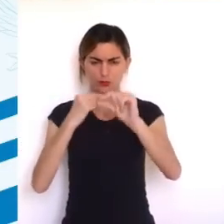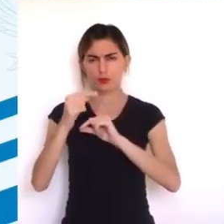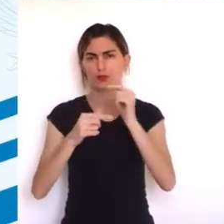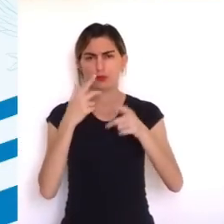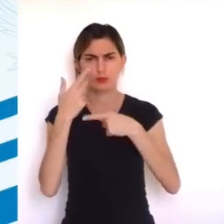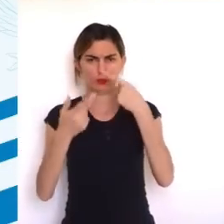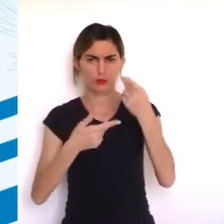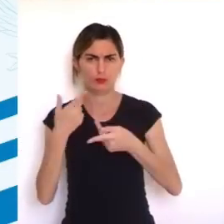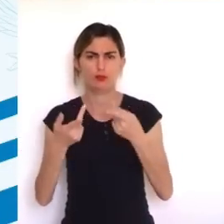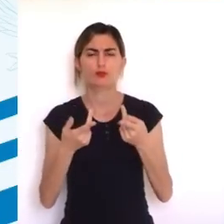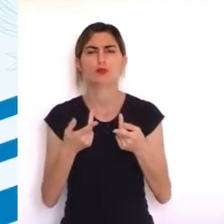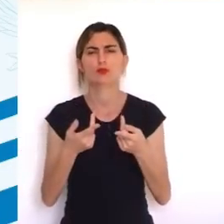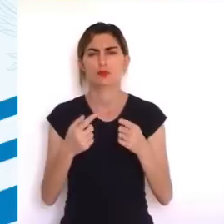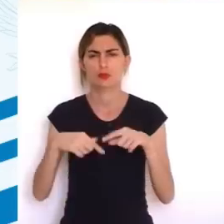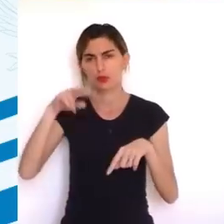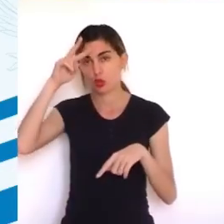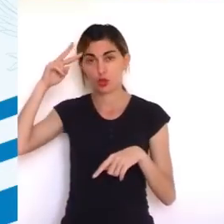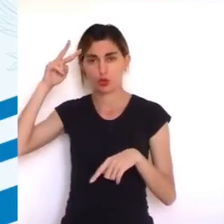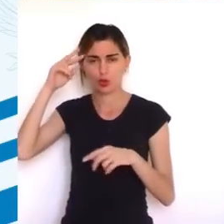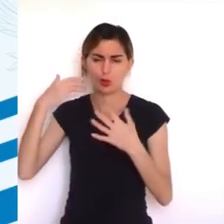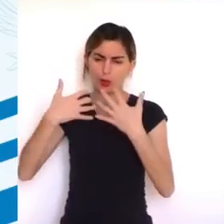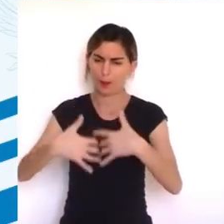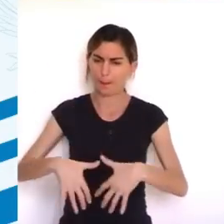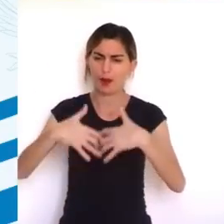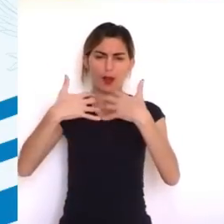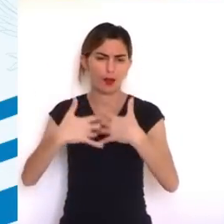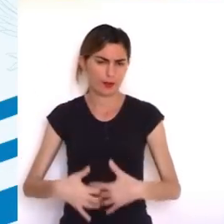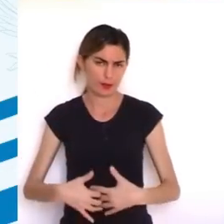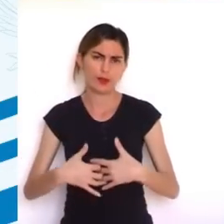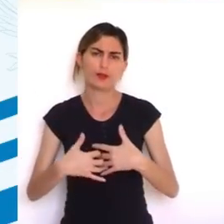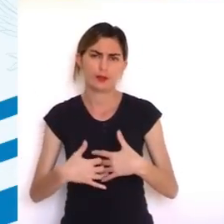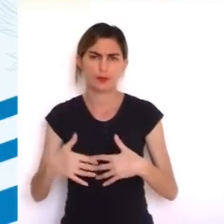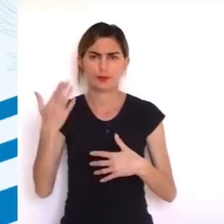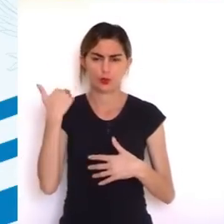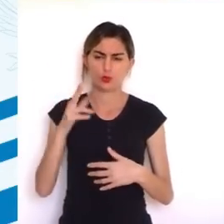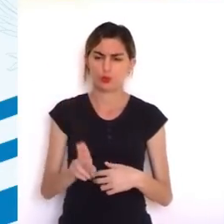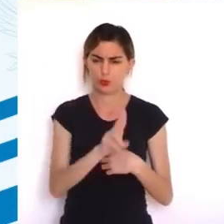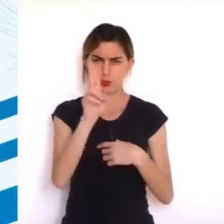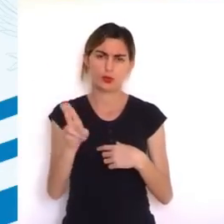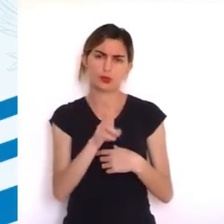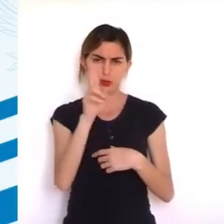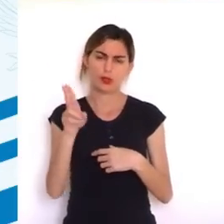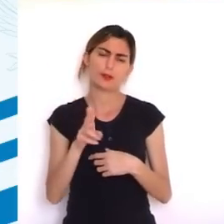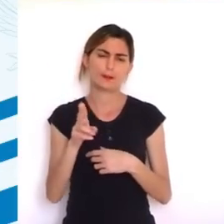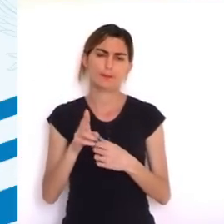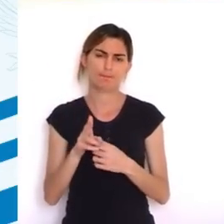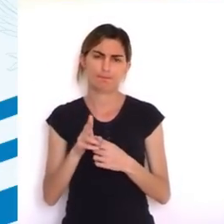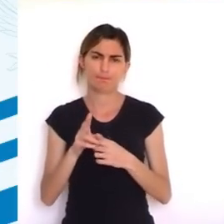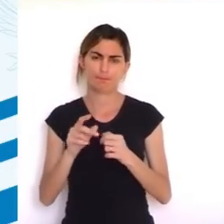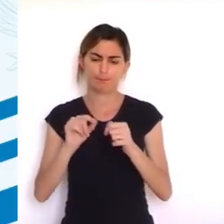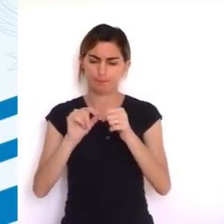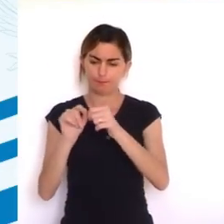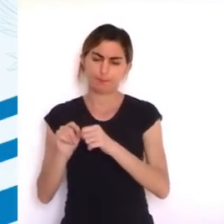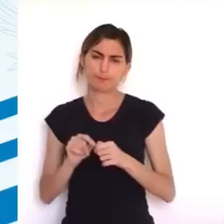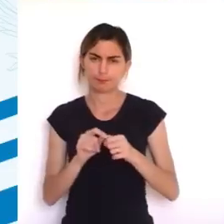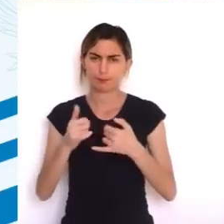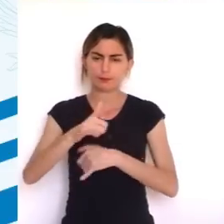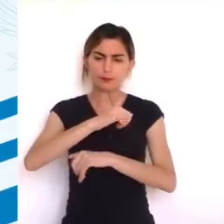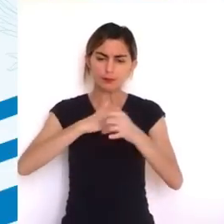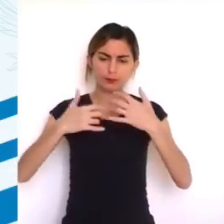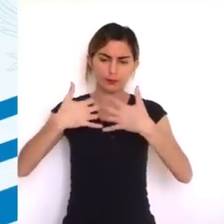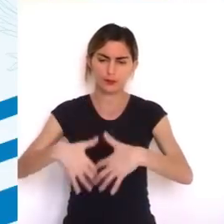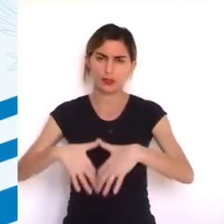ainda um pouquinho da história, né, das máquinas que eram utilizadas, né,